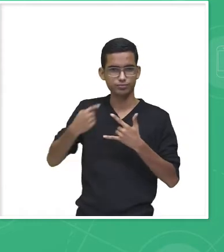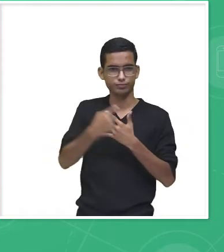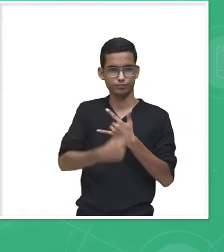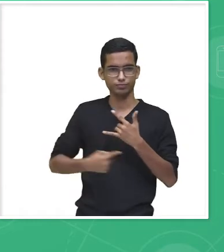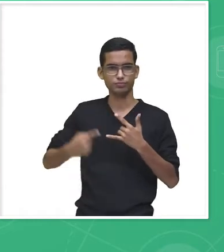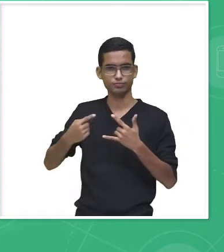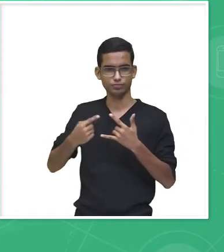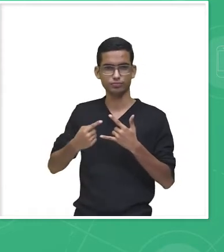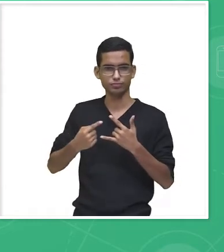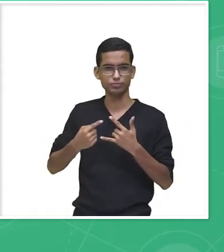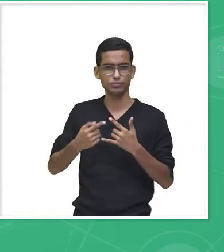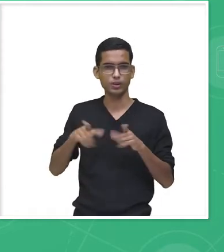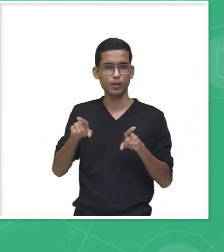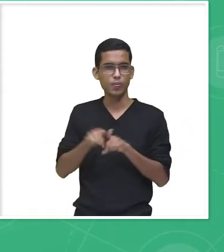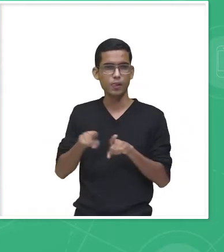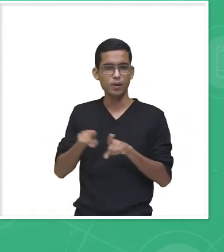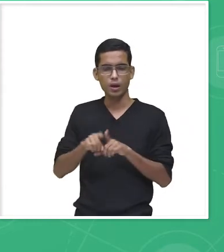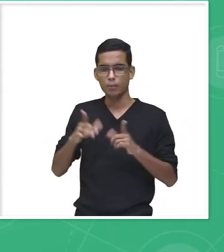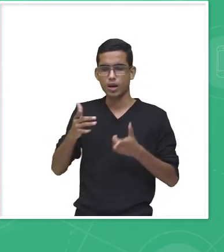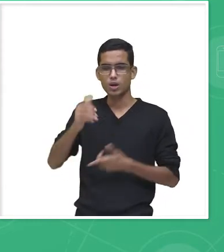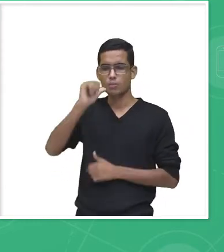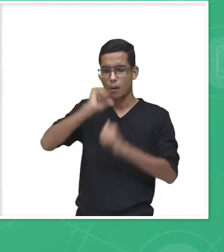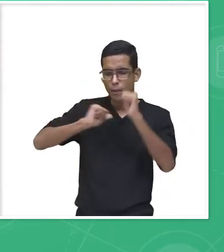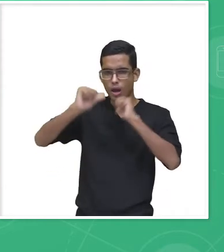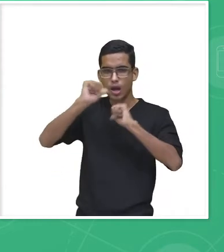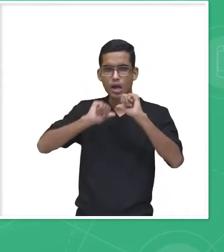baixa ingestão de água é